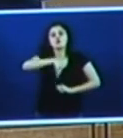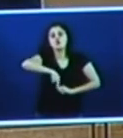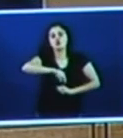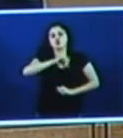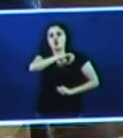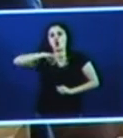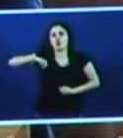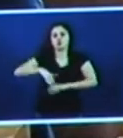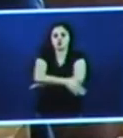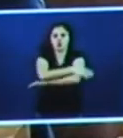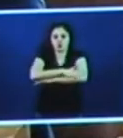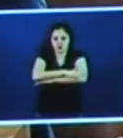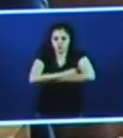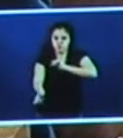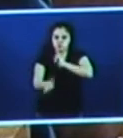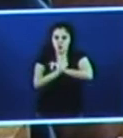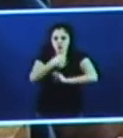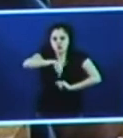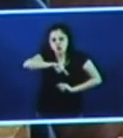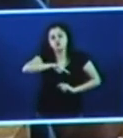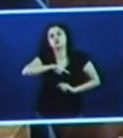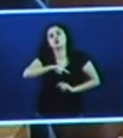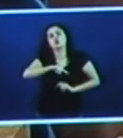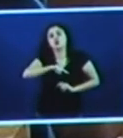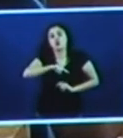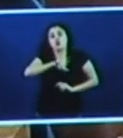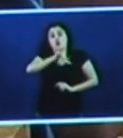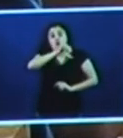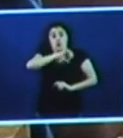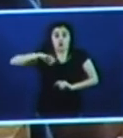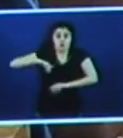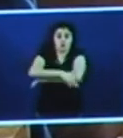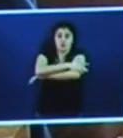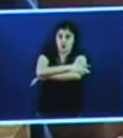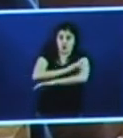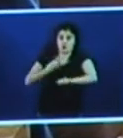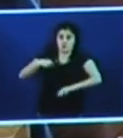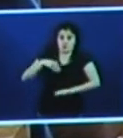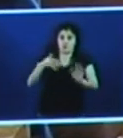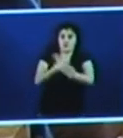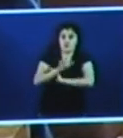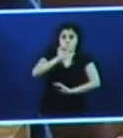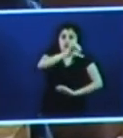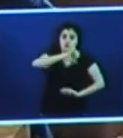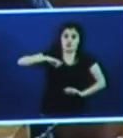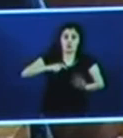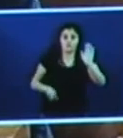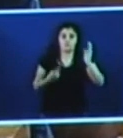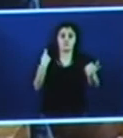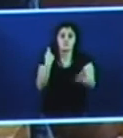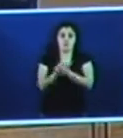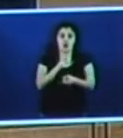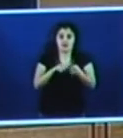Garantir o noso autogoverno manter unha comunidade autónoma que paga. Garantir o noso autogoverno é manter unha comunidade autónoma